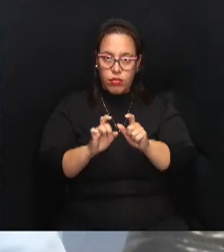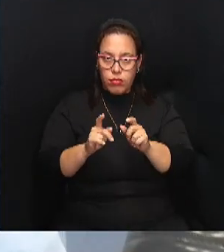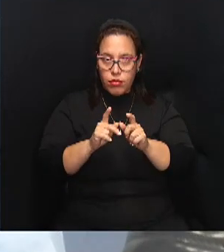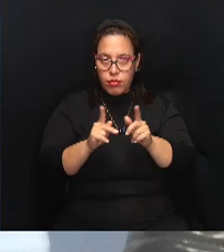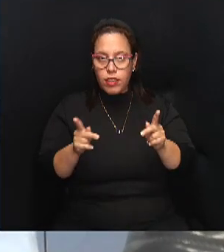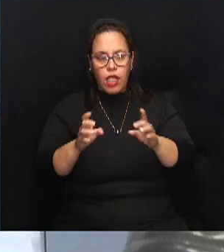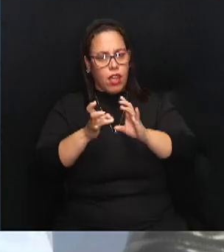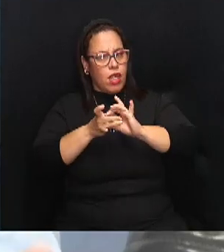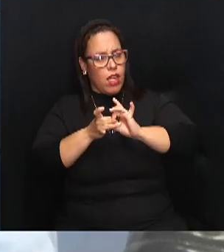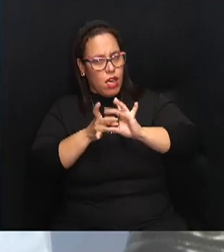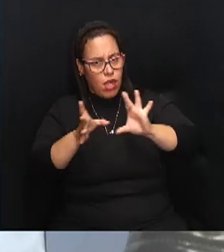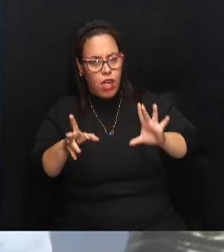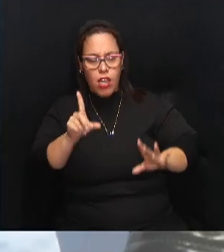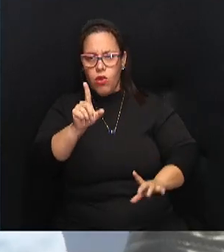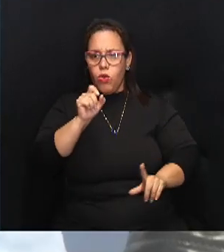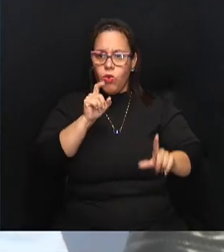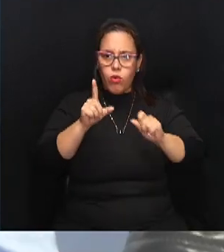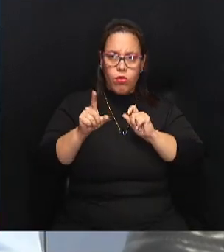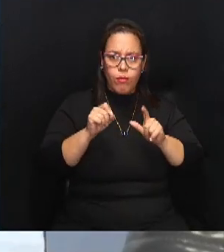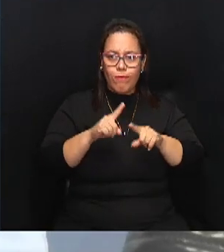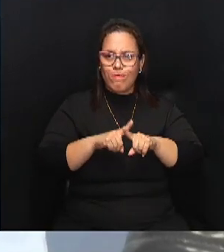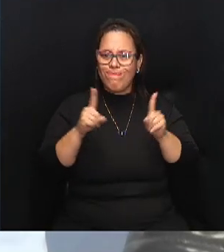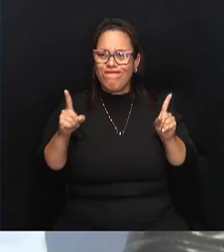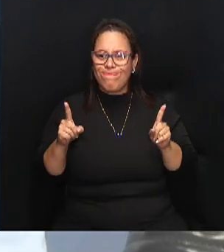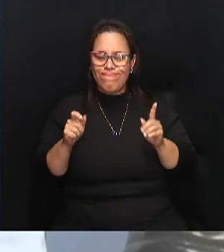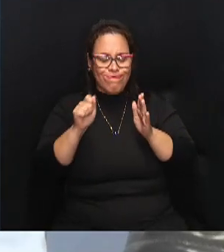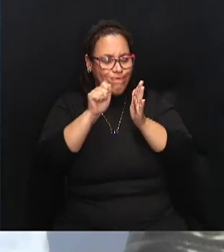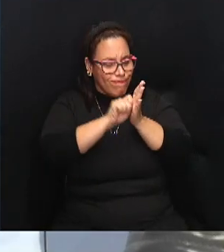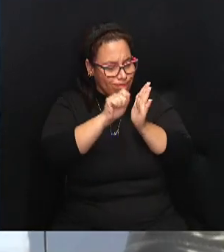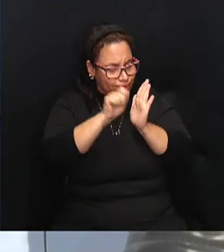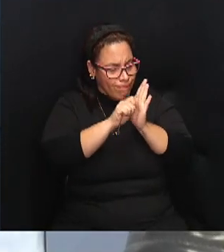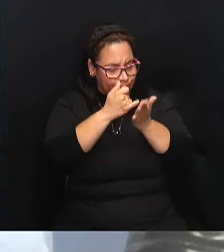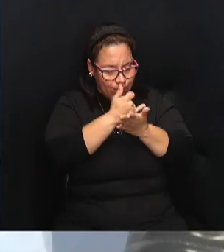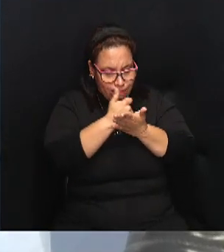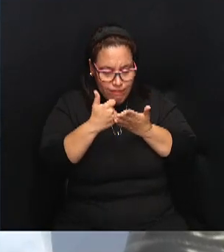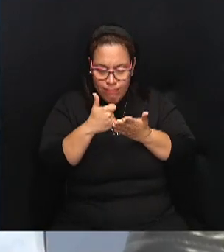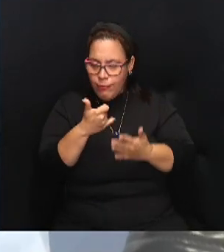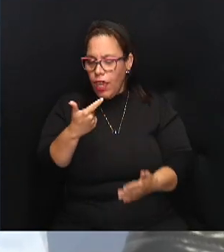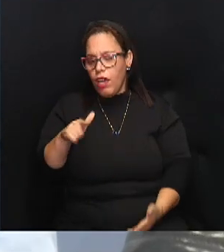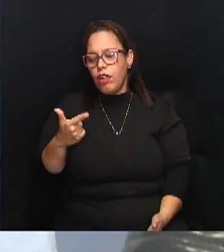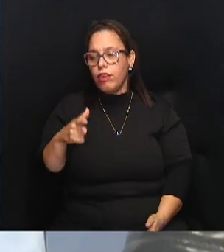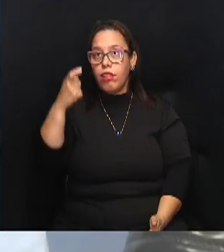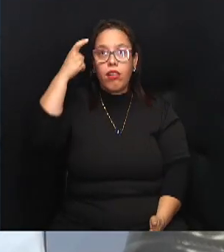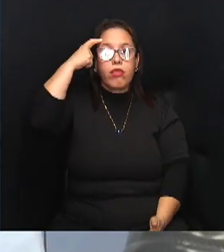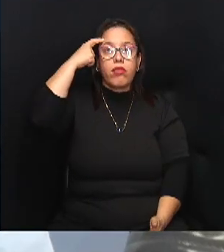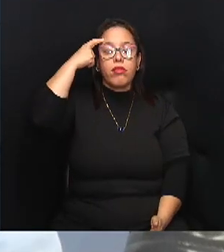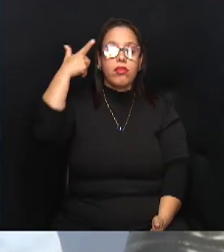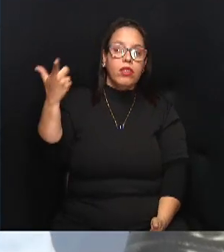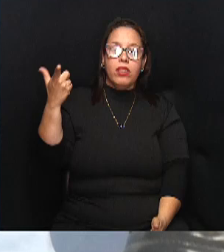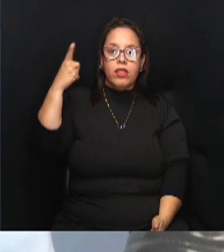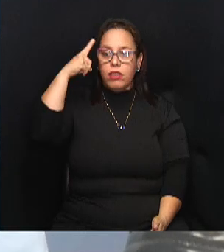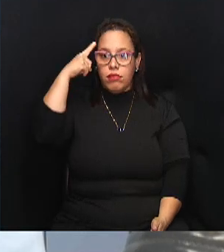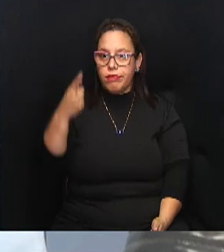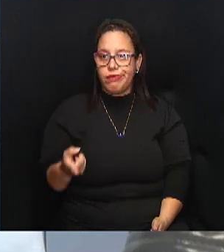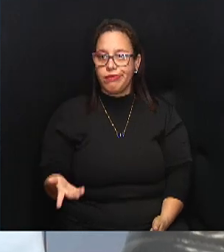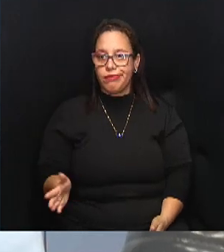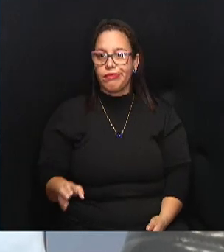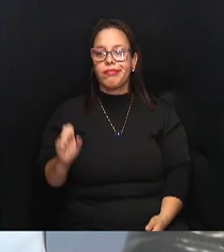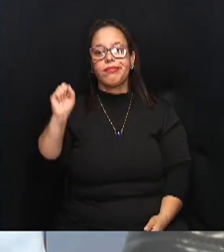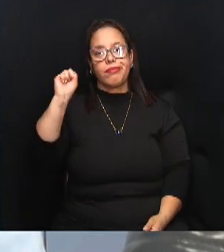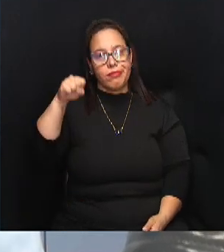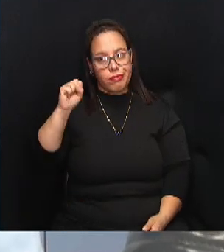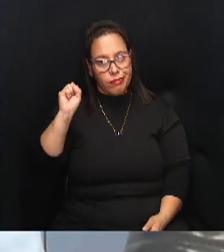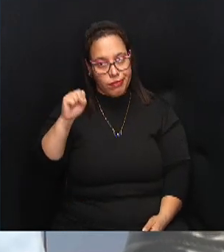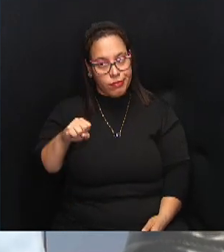tem a liberdade de escolha e tal, mas sob efeito do crack, ela não tem sã consciência de tomar decisão. E daí cabe sim o poder